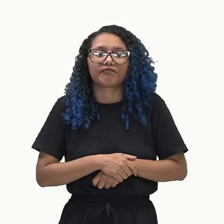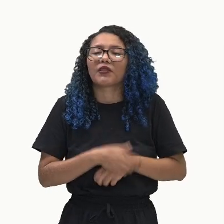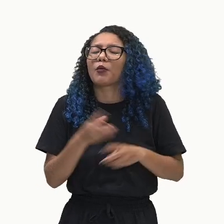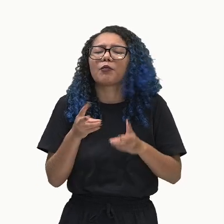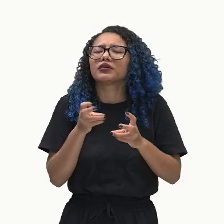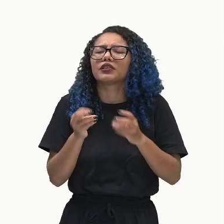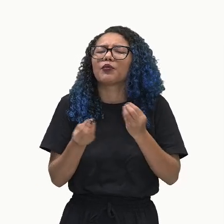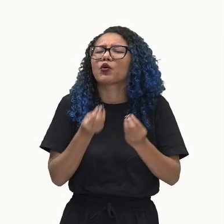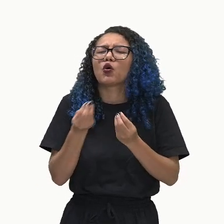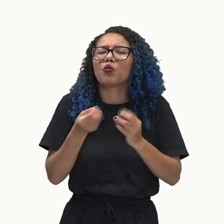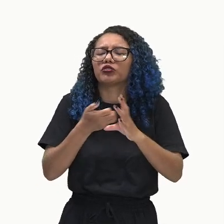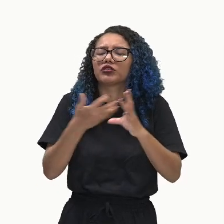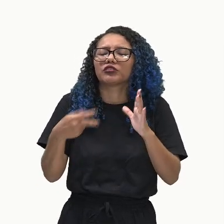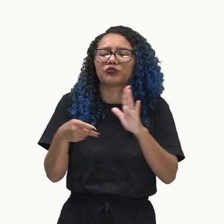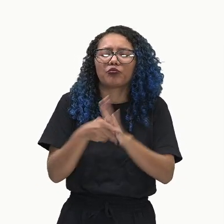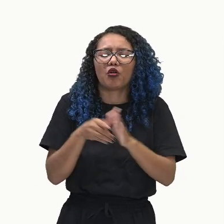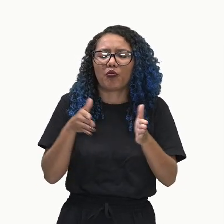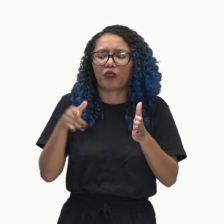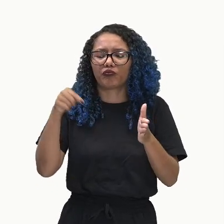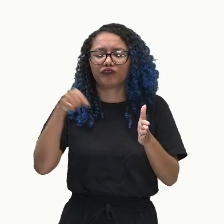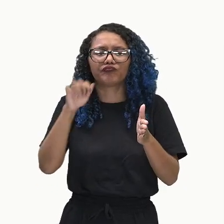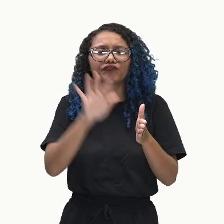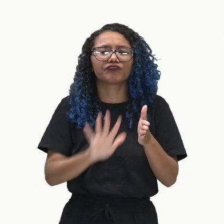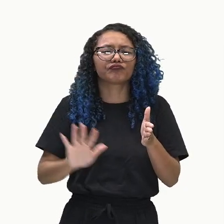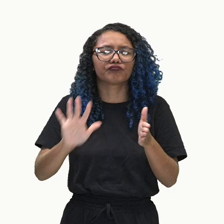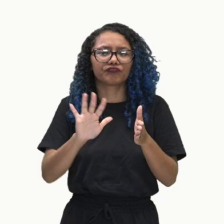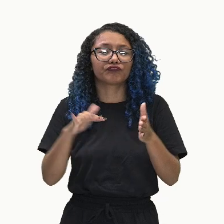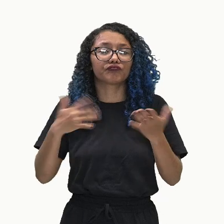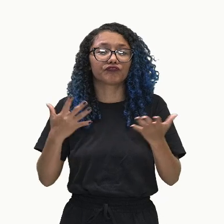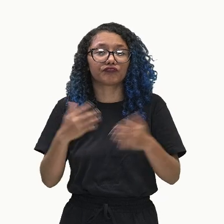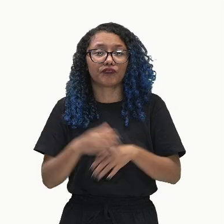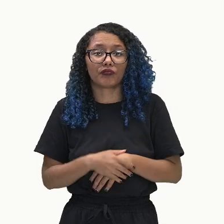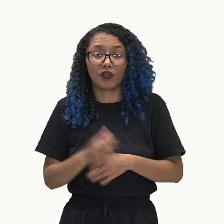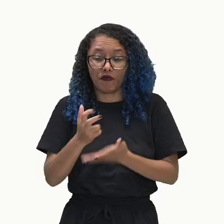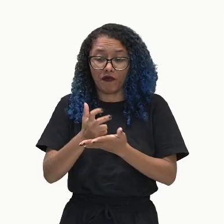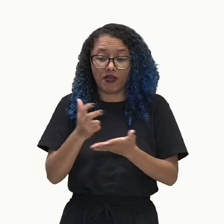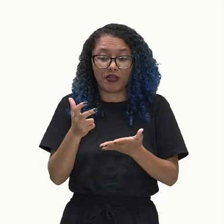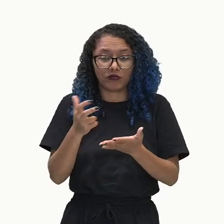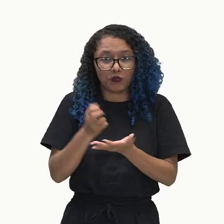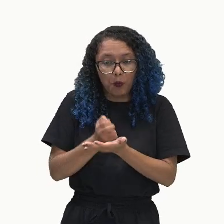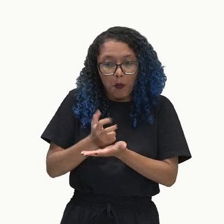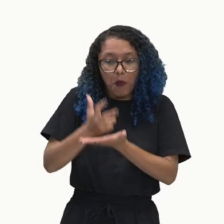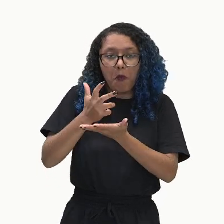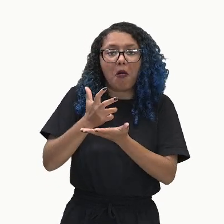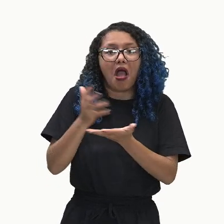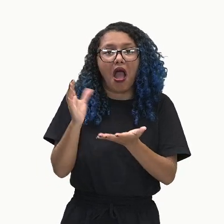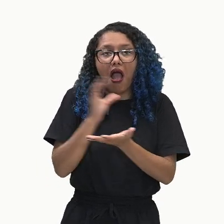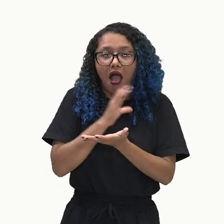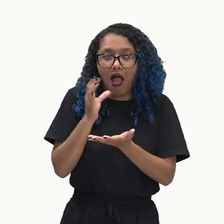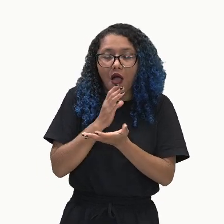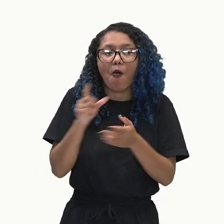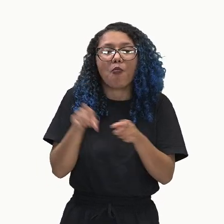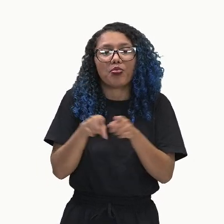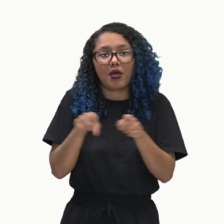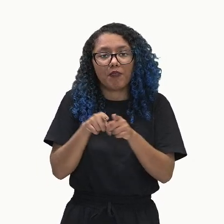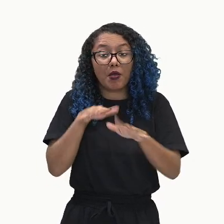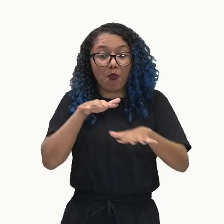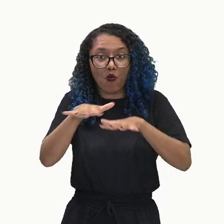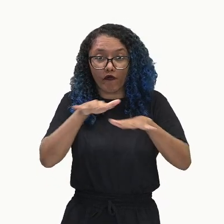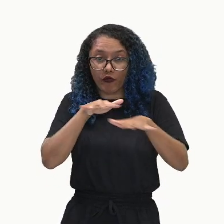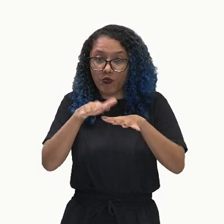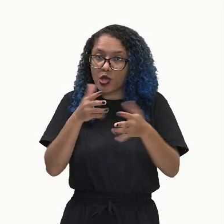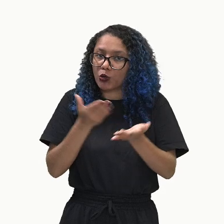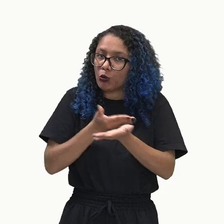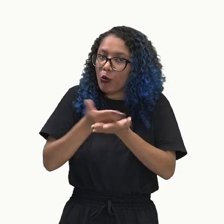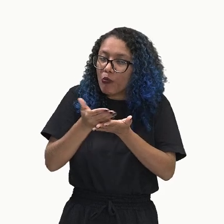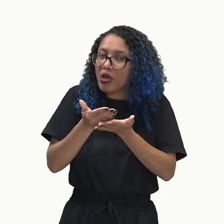como características gerais? O crescimento rápido do feto e o desenvolvimento dos seus movimentos, que